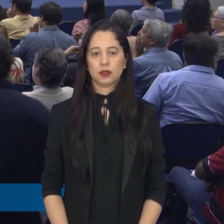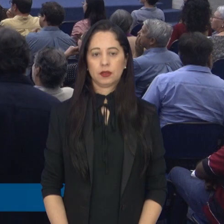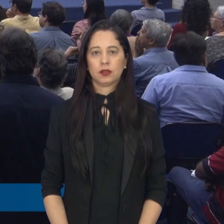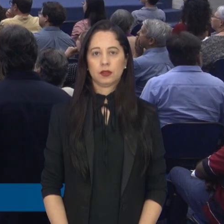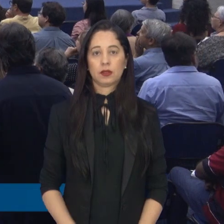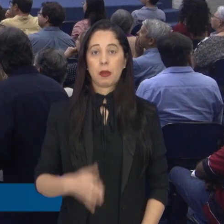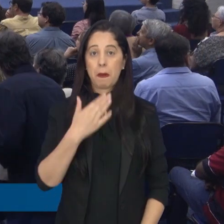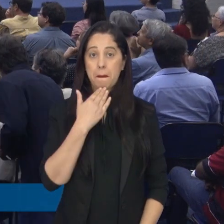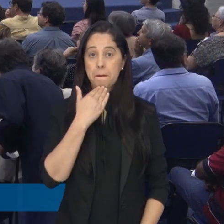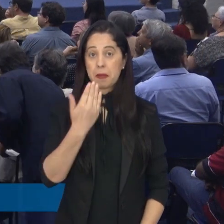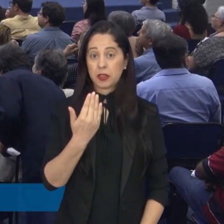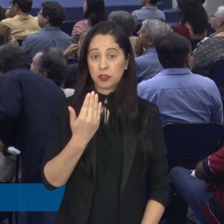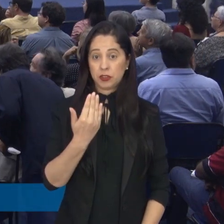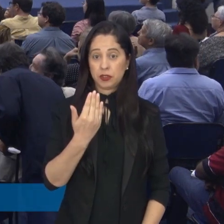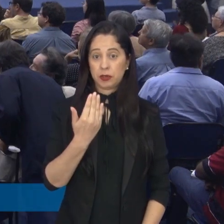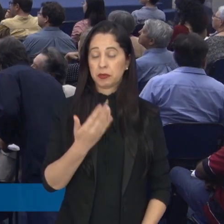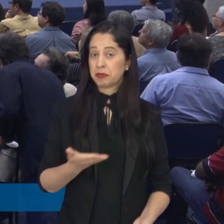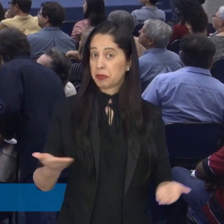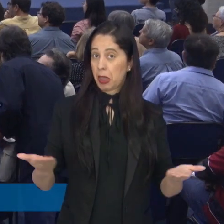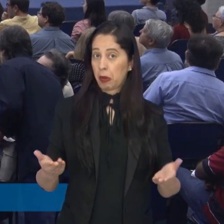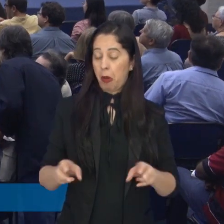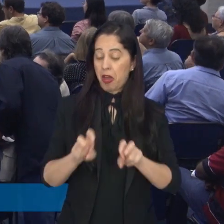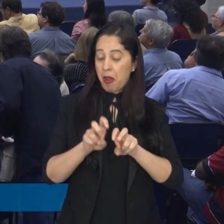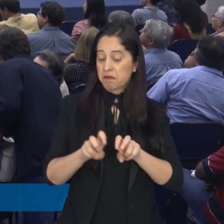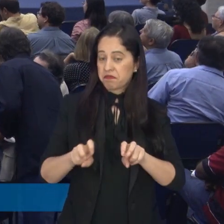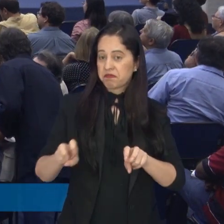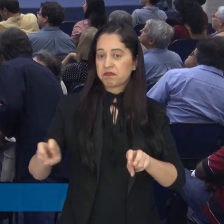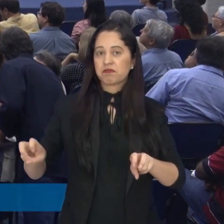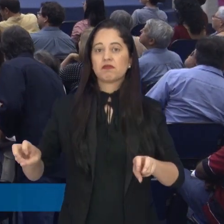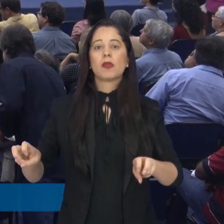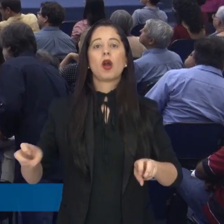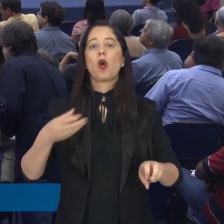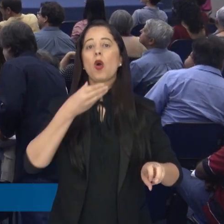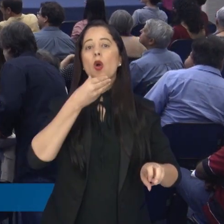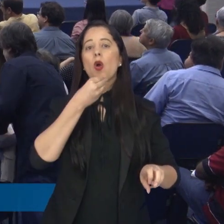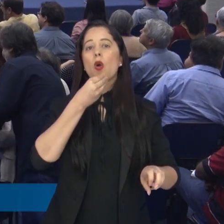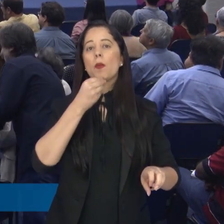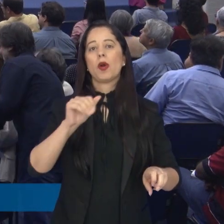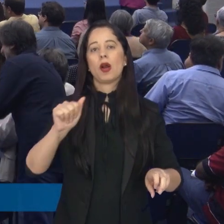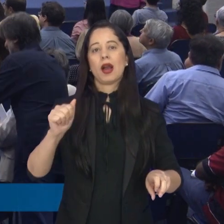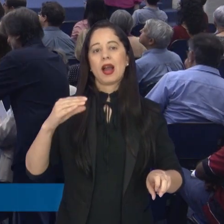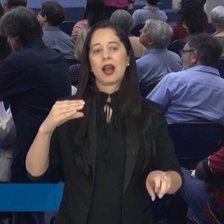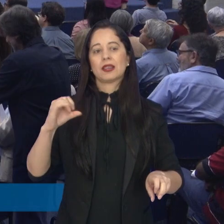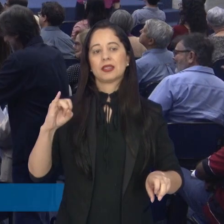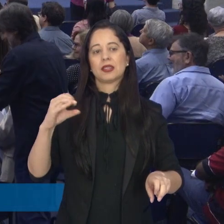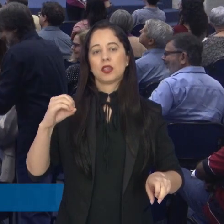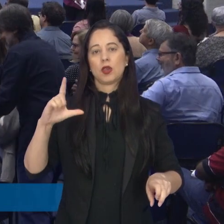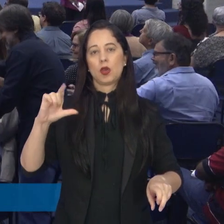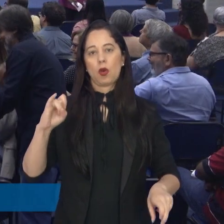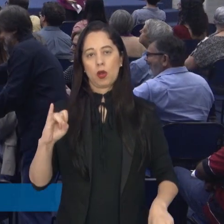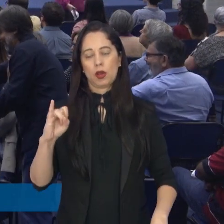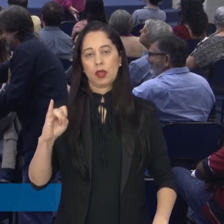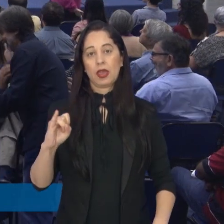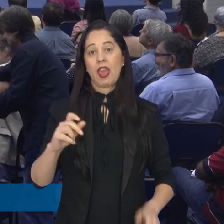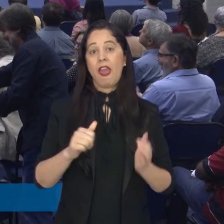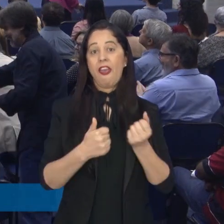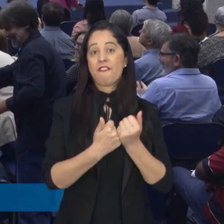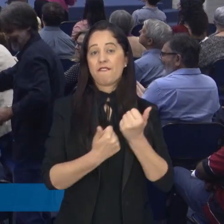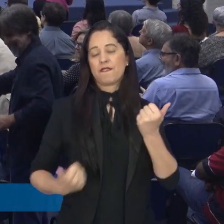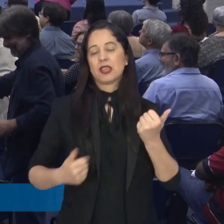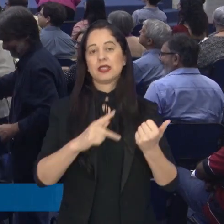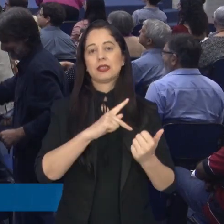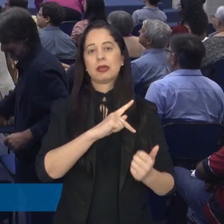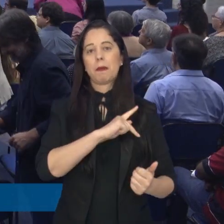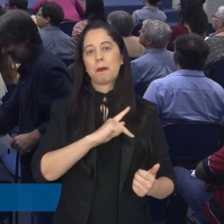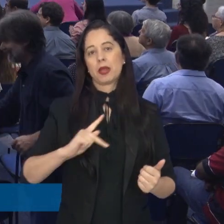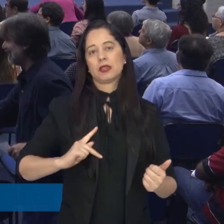Pedimos a gentileza que faça parte da mesa o senhor Acioli Antônio de Olivo, vice-presidente do